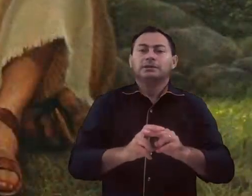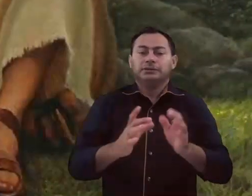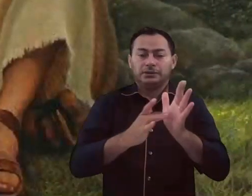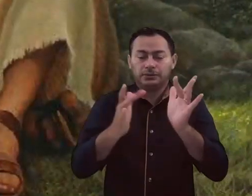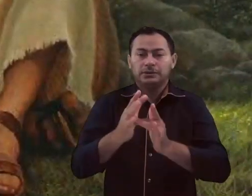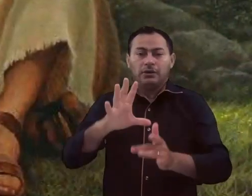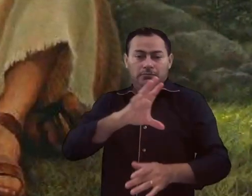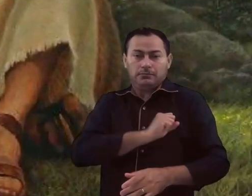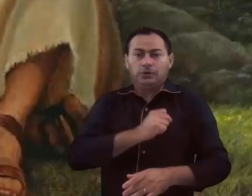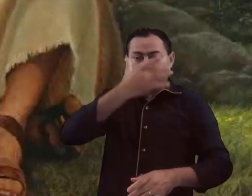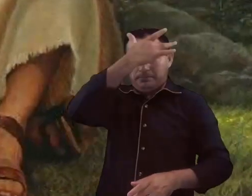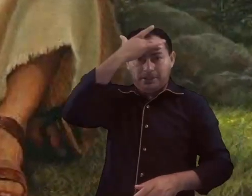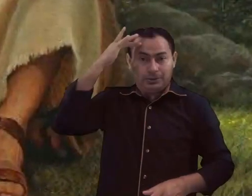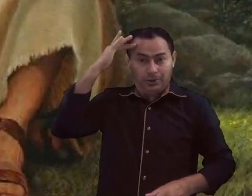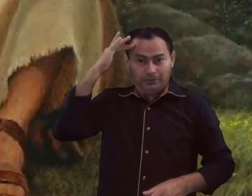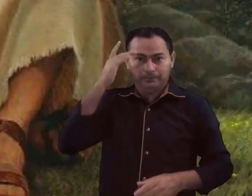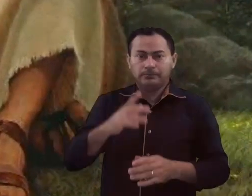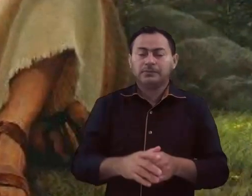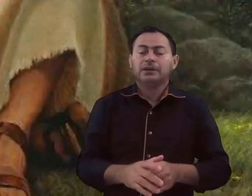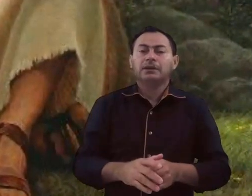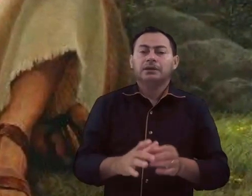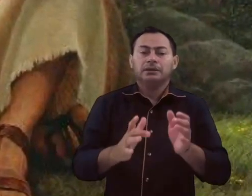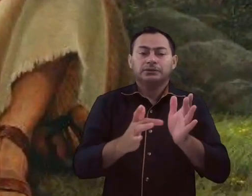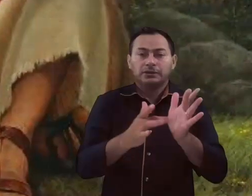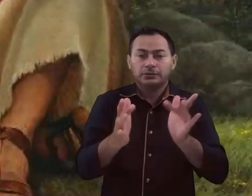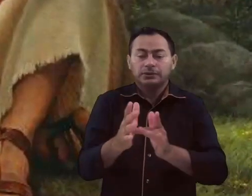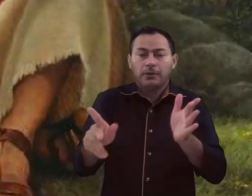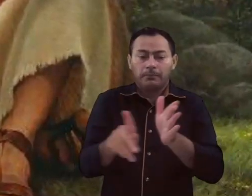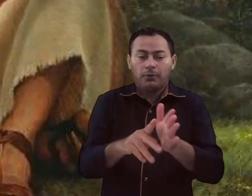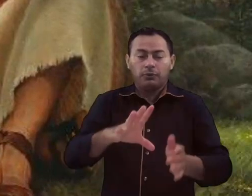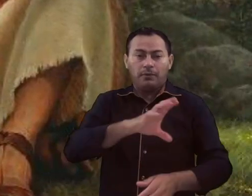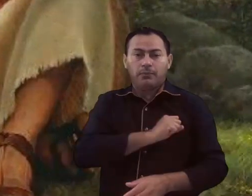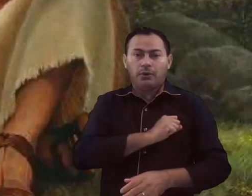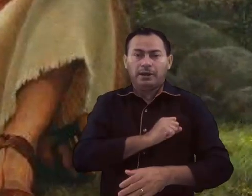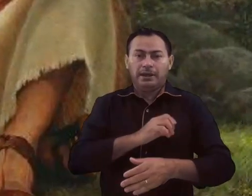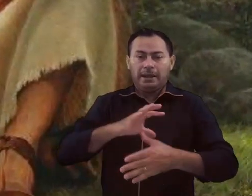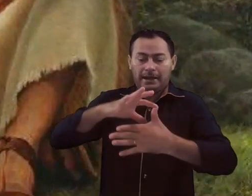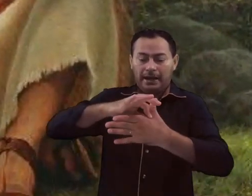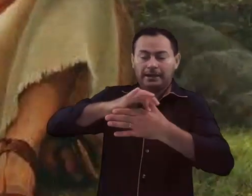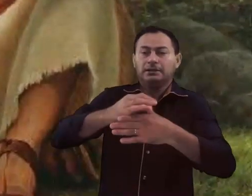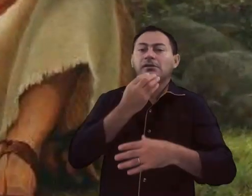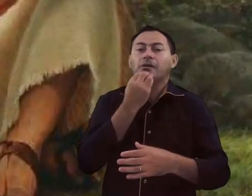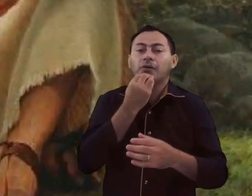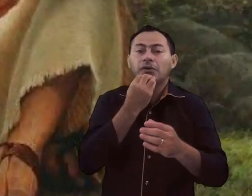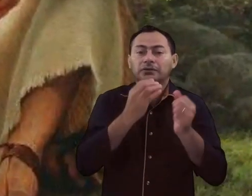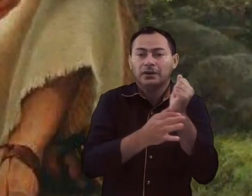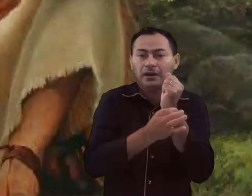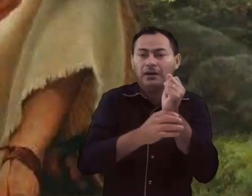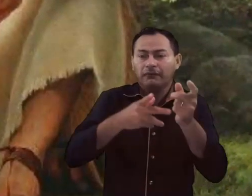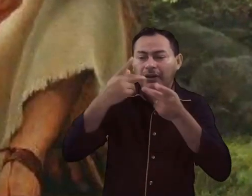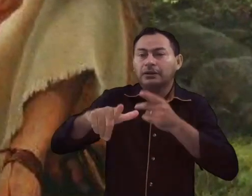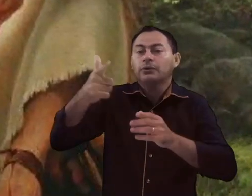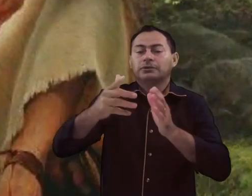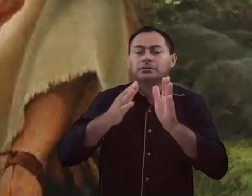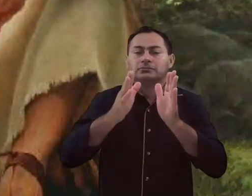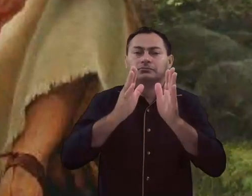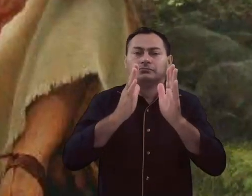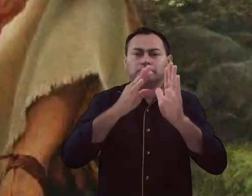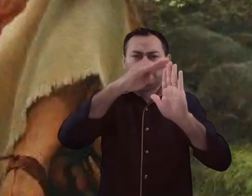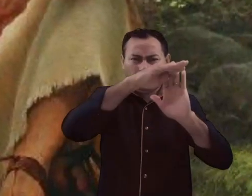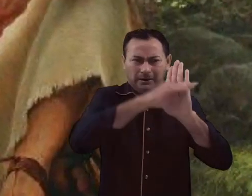amor encarnado. Ele era o próprio amor em carne e osso, conforme você já nos ouviu falar em outro